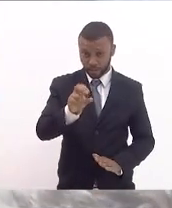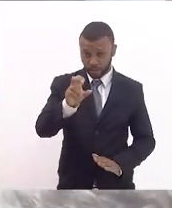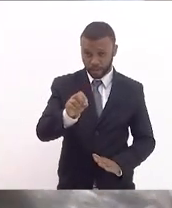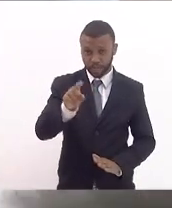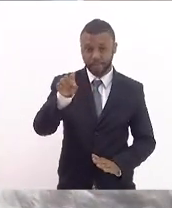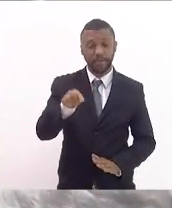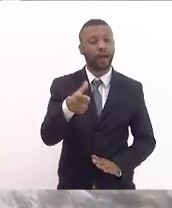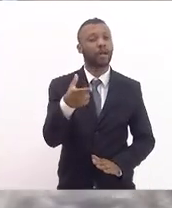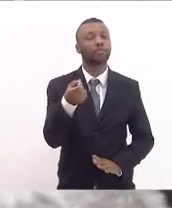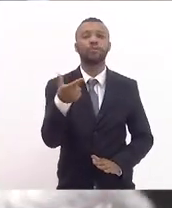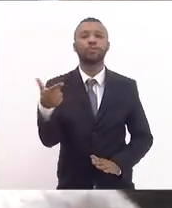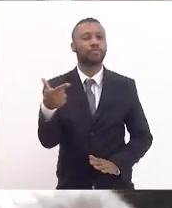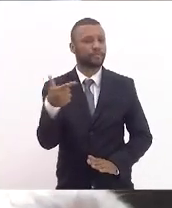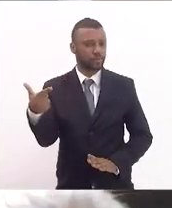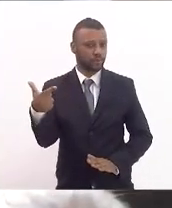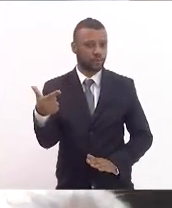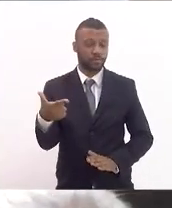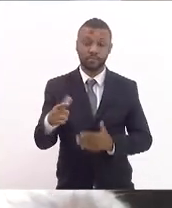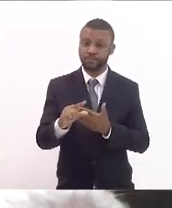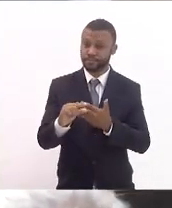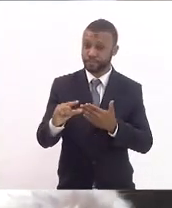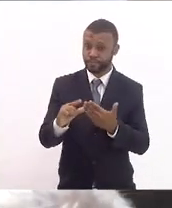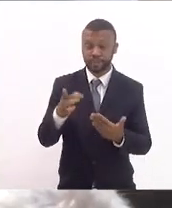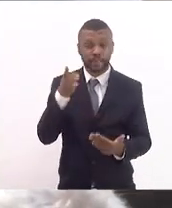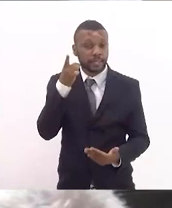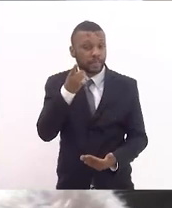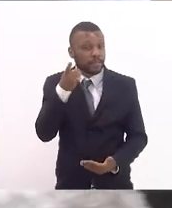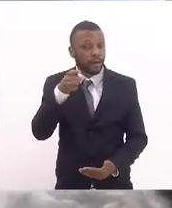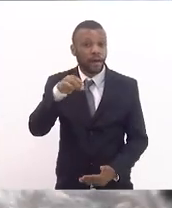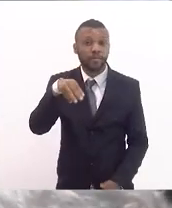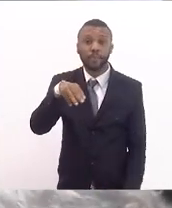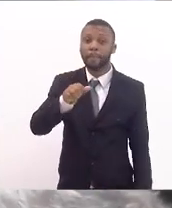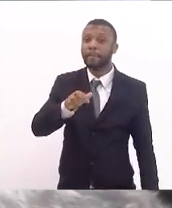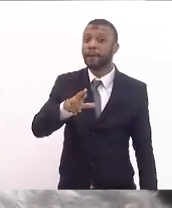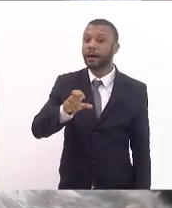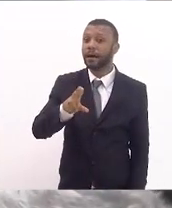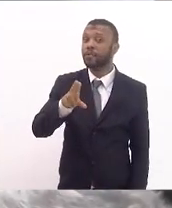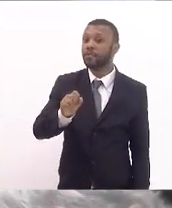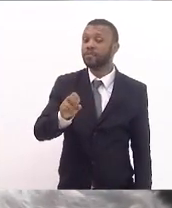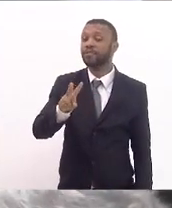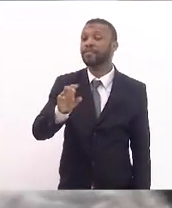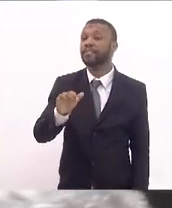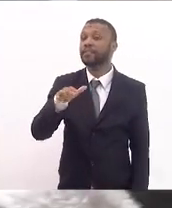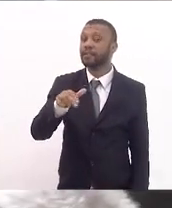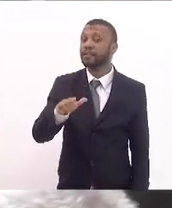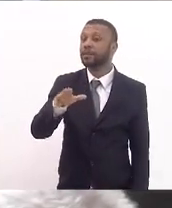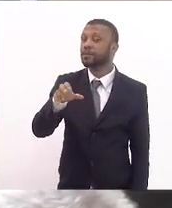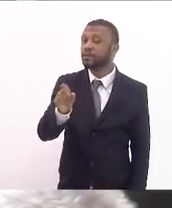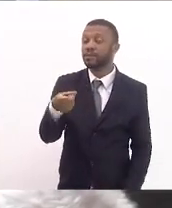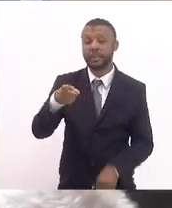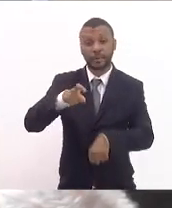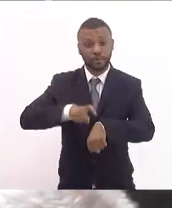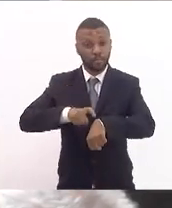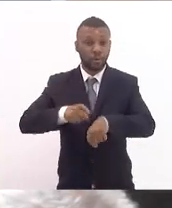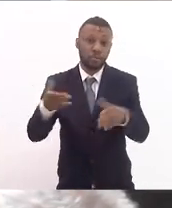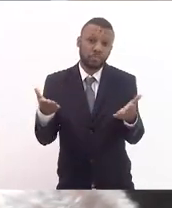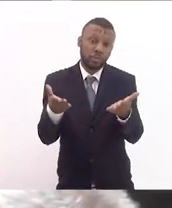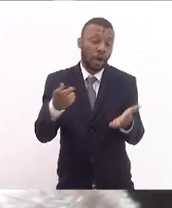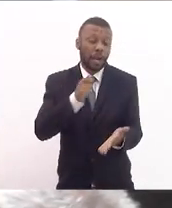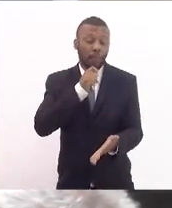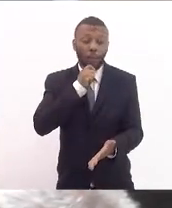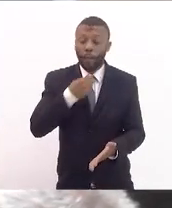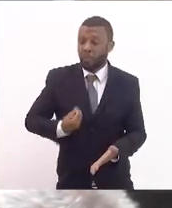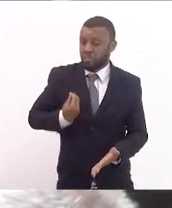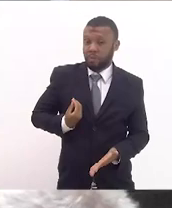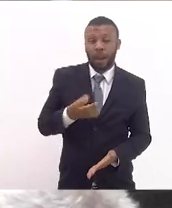22 do deputado Marcos Vinícius que nesse momento e não se